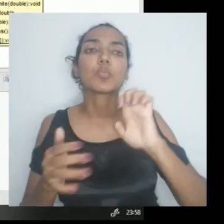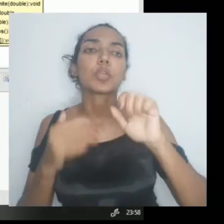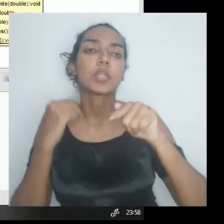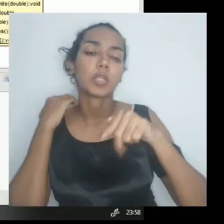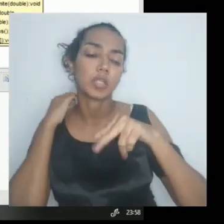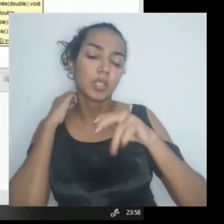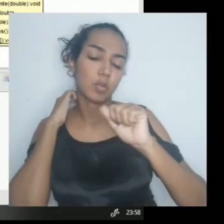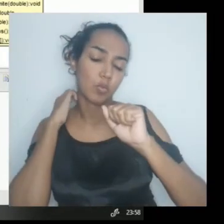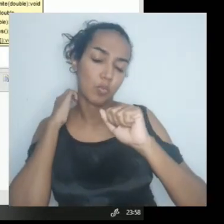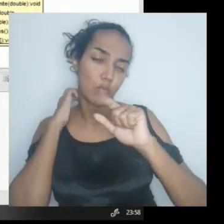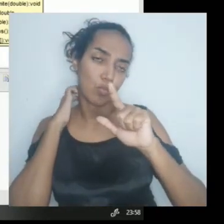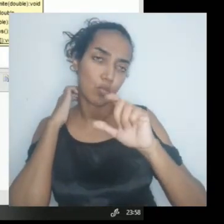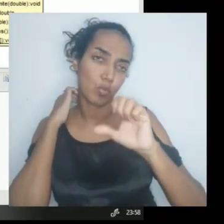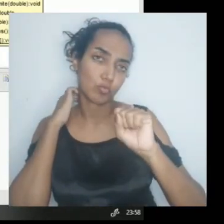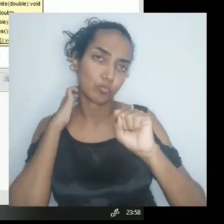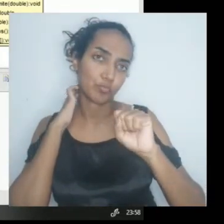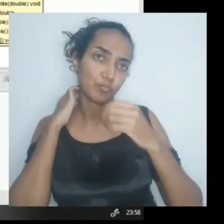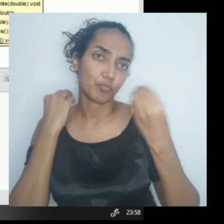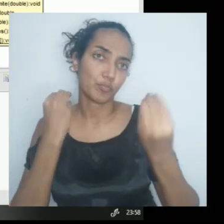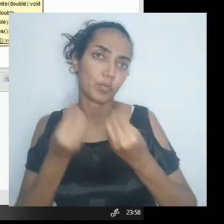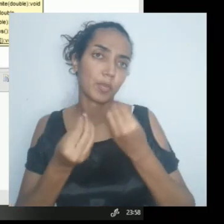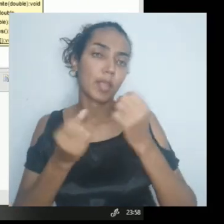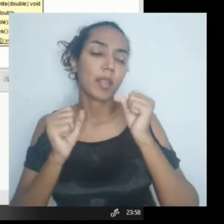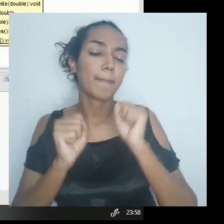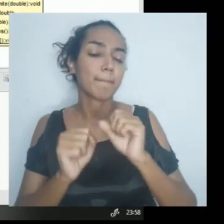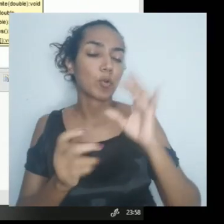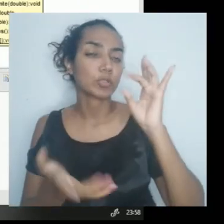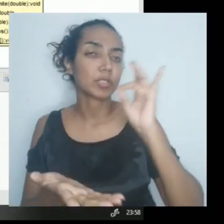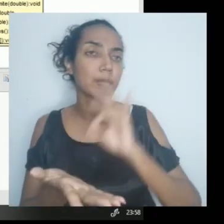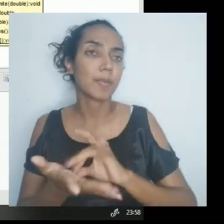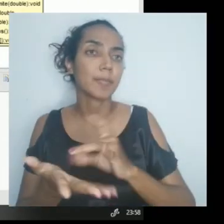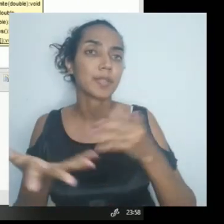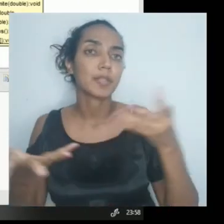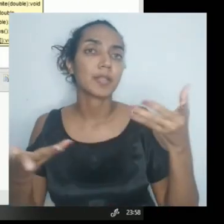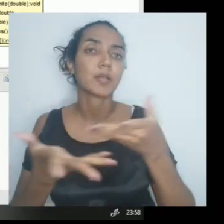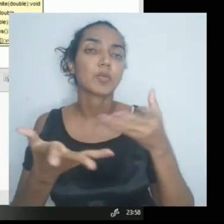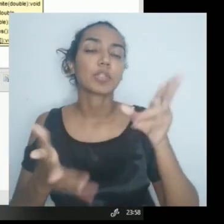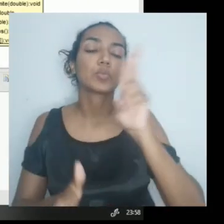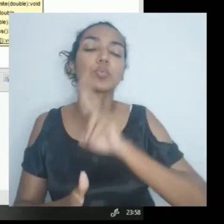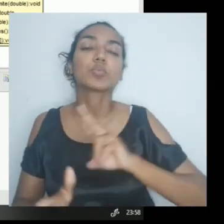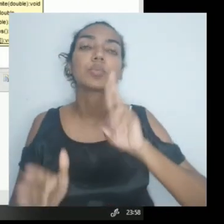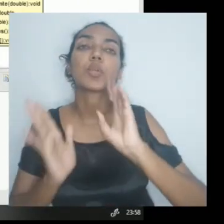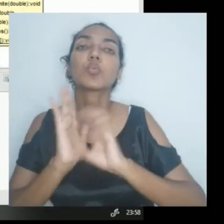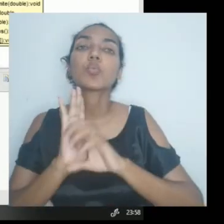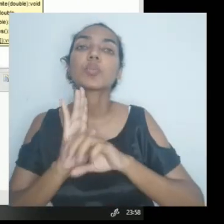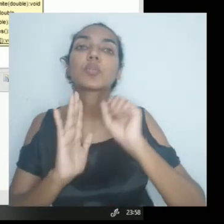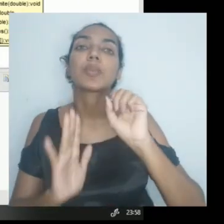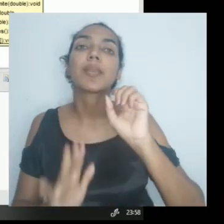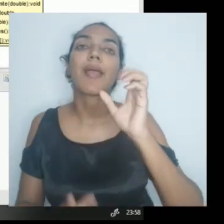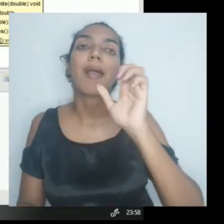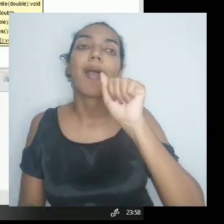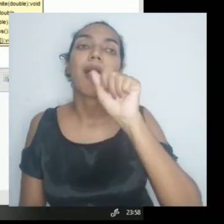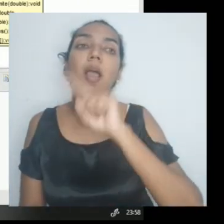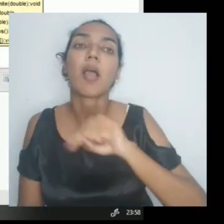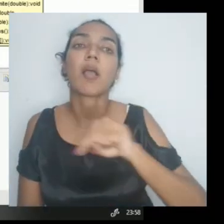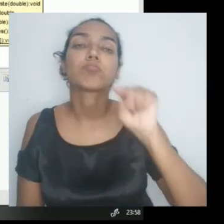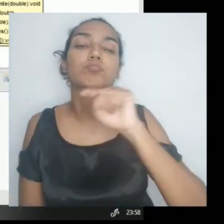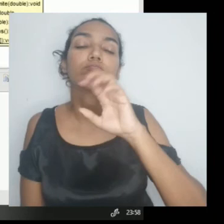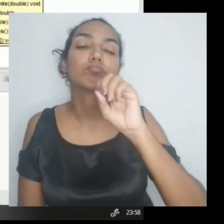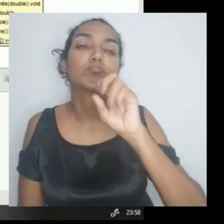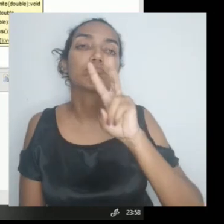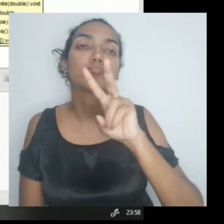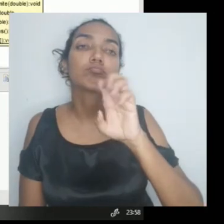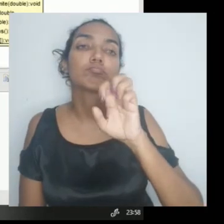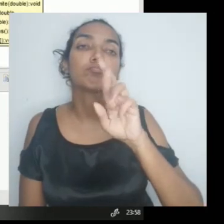do @override. Porque, se vocês já notaram, equals já existe na classe Object e a assinatura padrão do